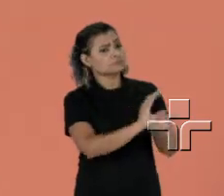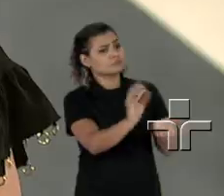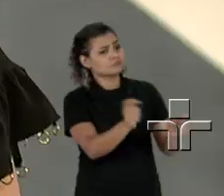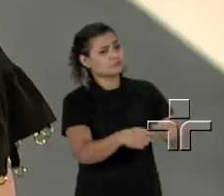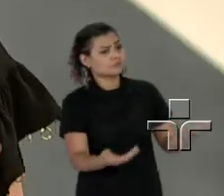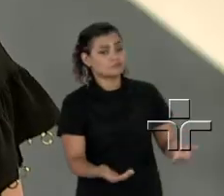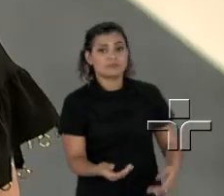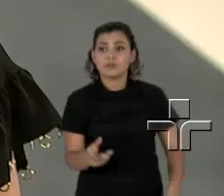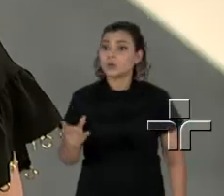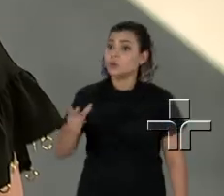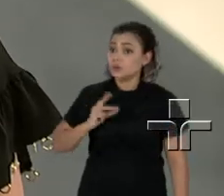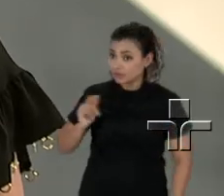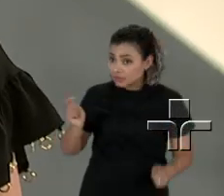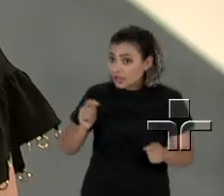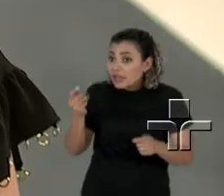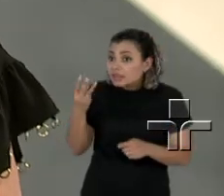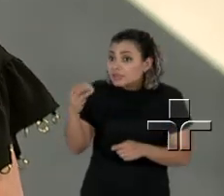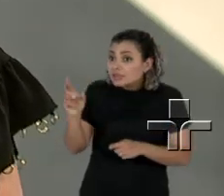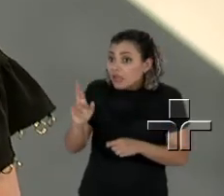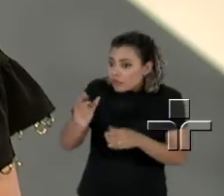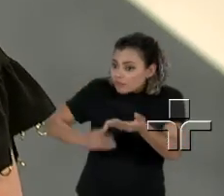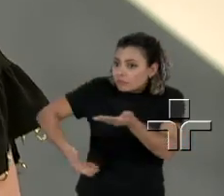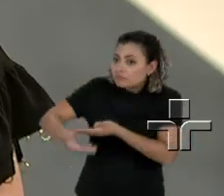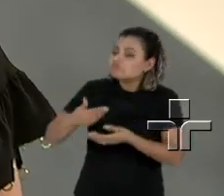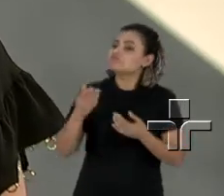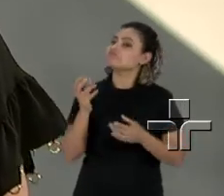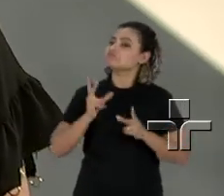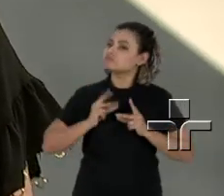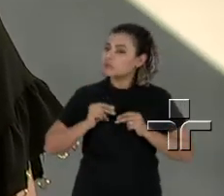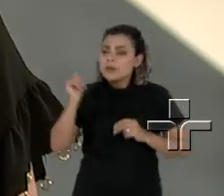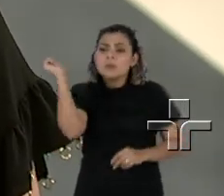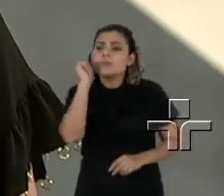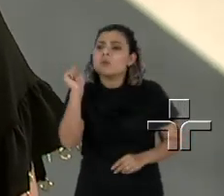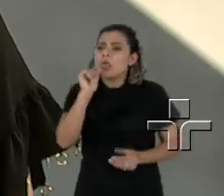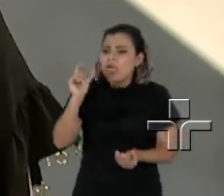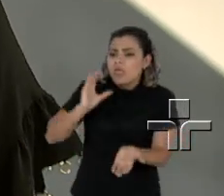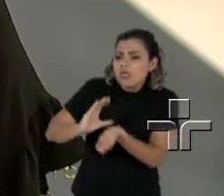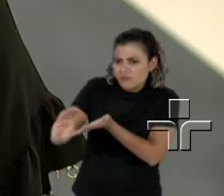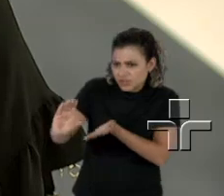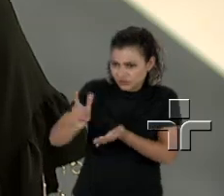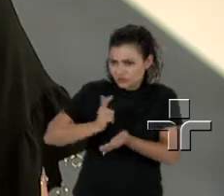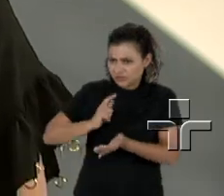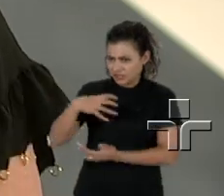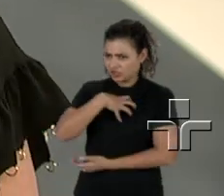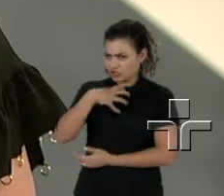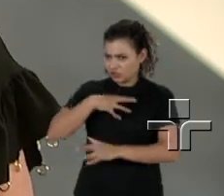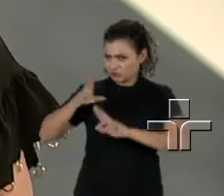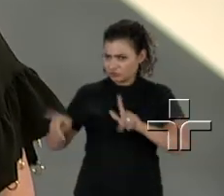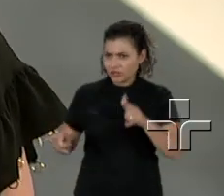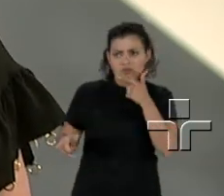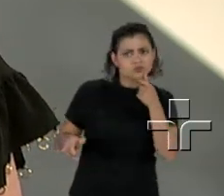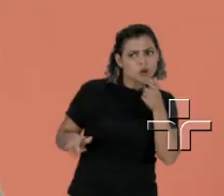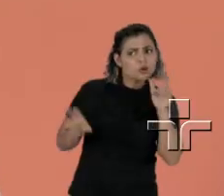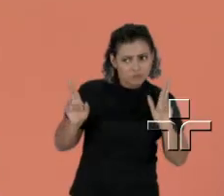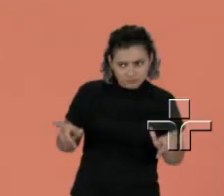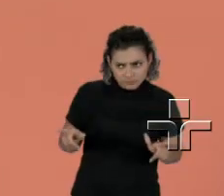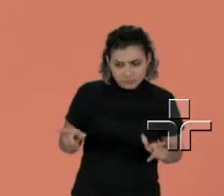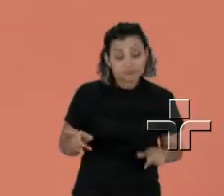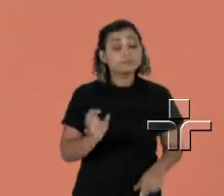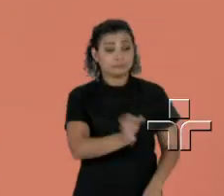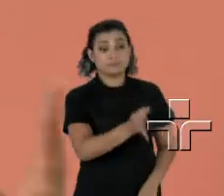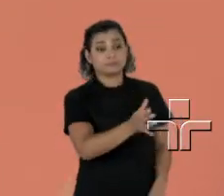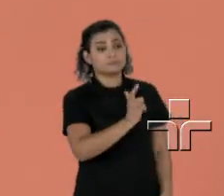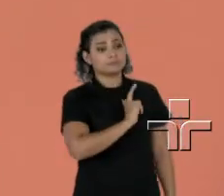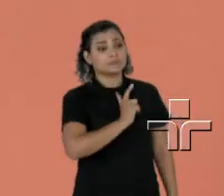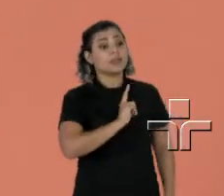investir olha só dá pra fazer render 30 reais e as mulheres na hora de investir elas têm um perfil diferente do perfil dos homens elas têm